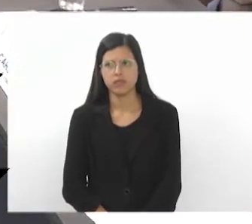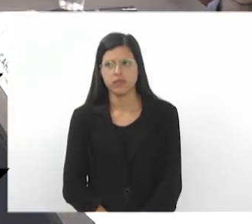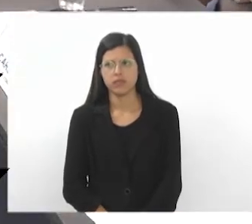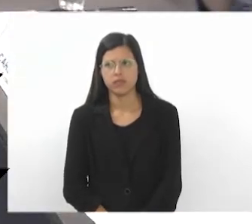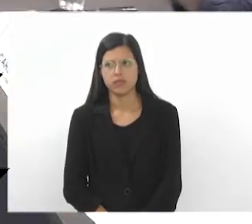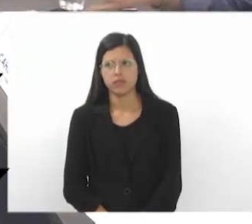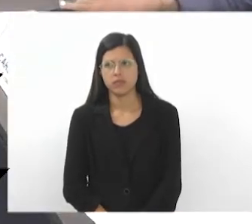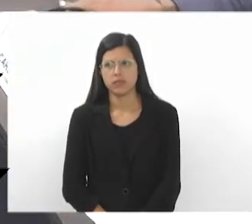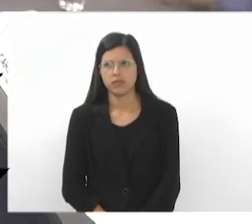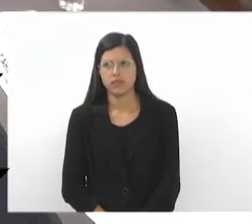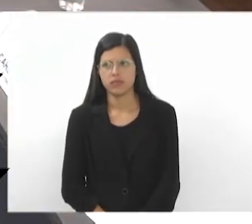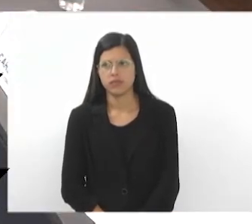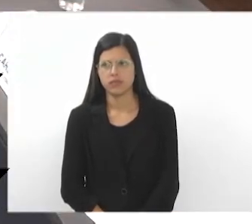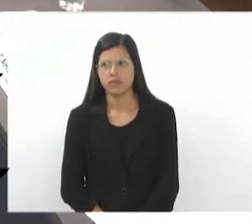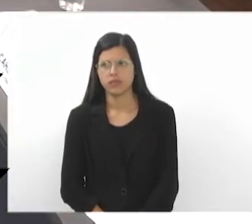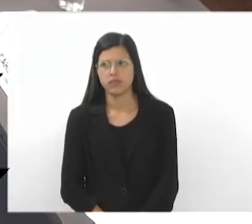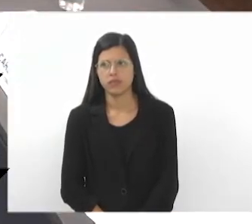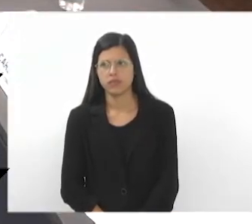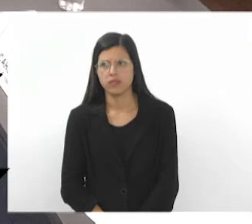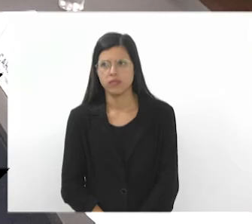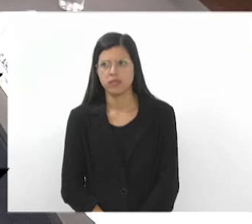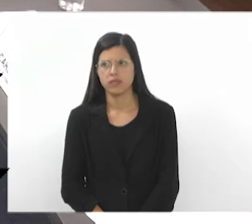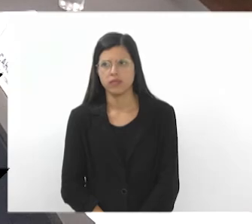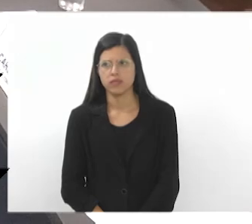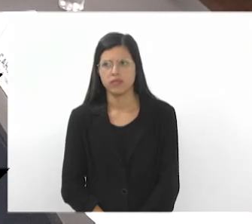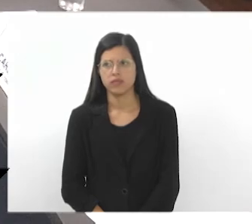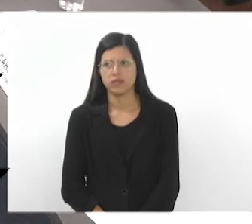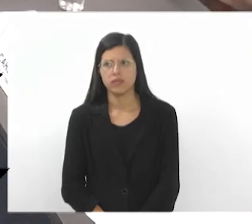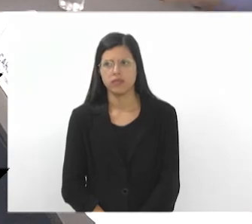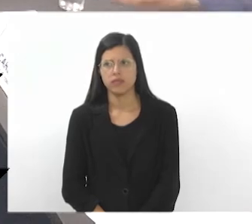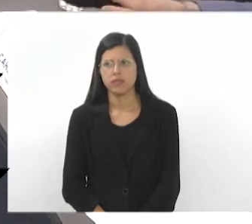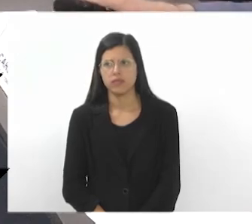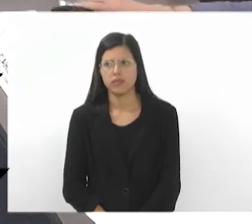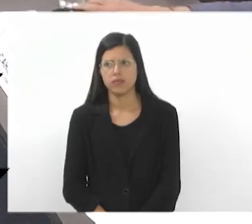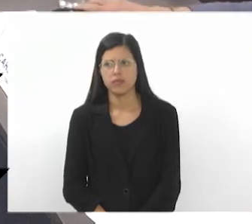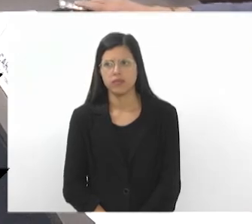Perfeito. Qual seria a melhor solução, então, em vista disso?